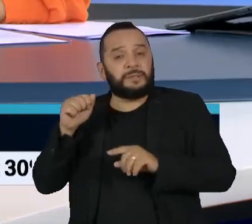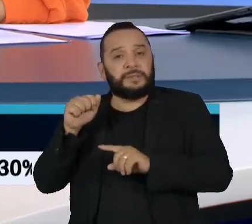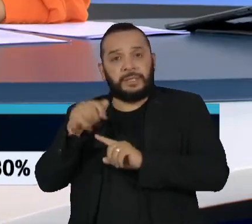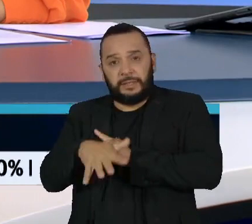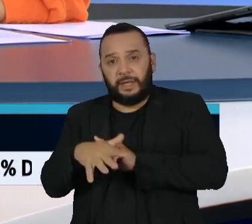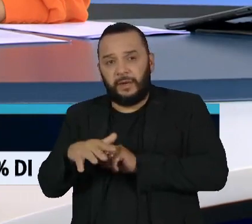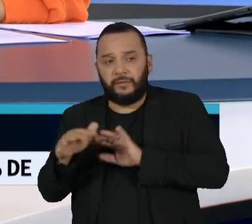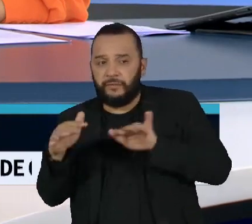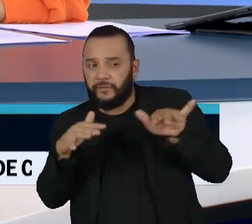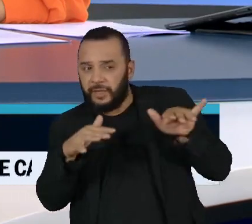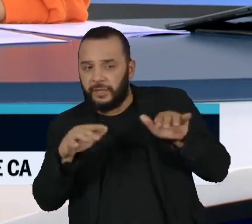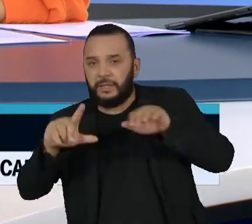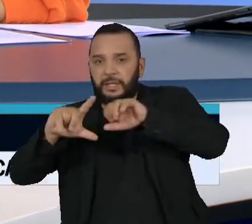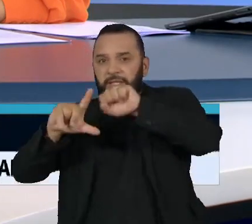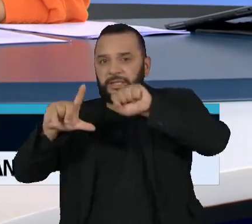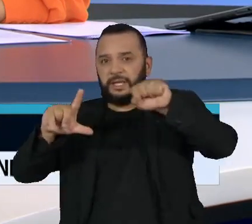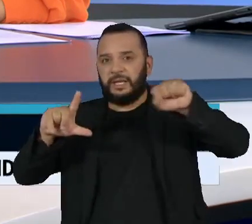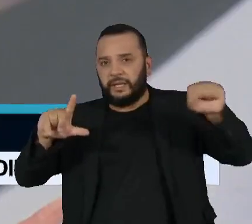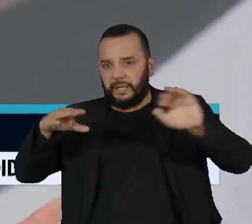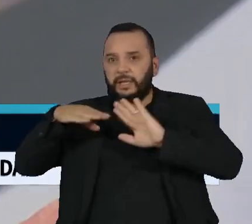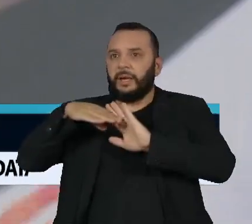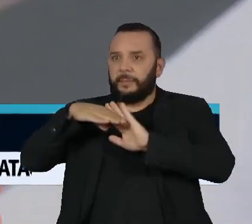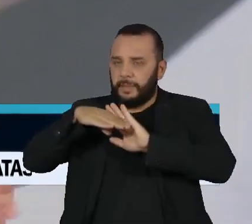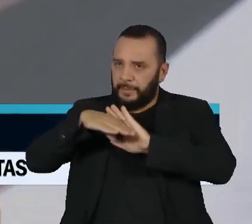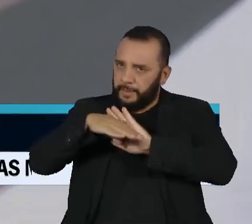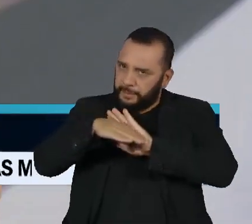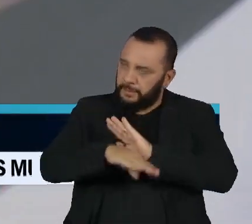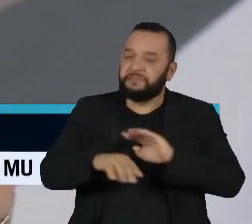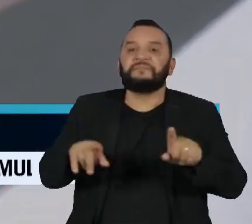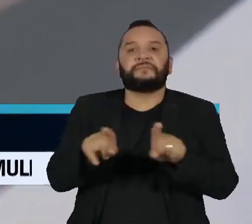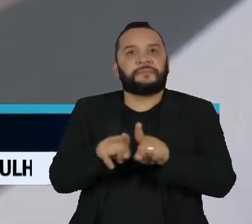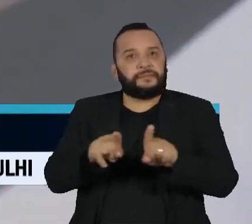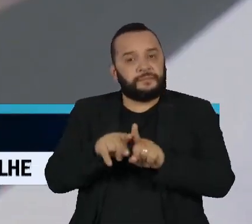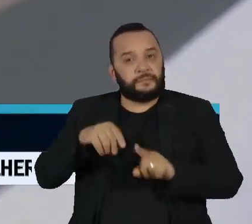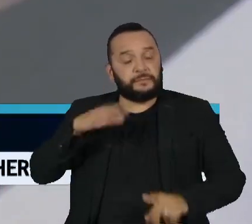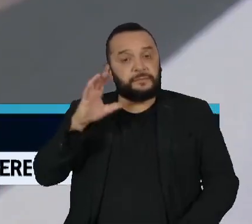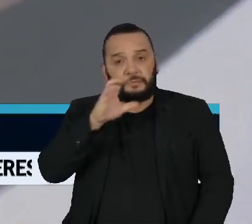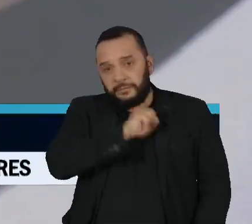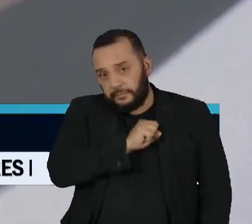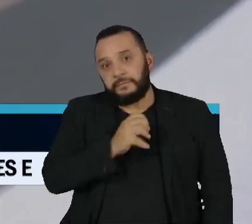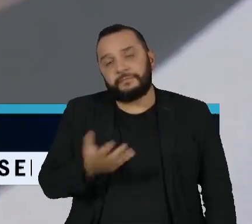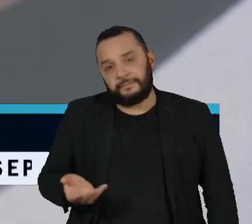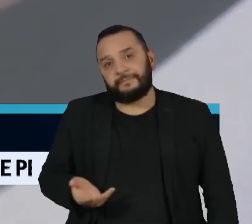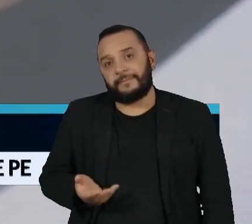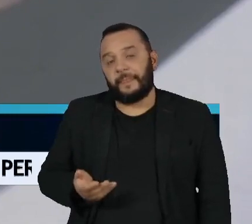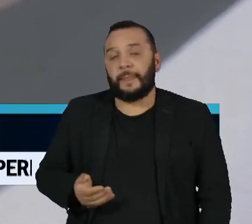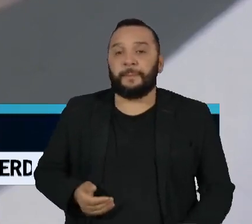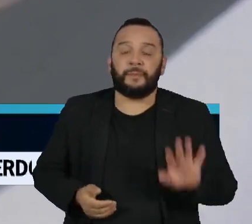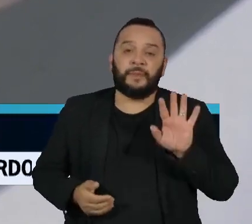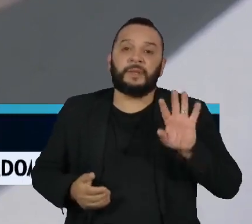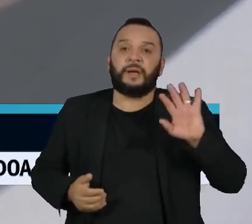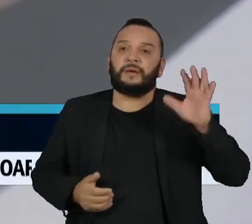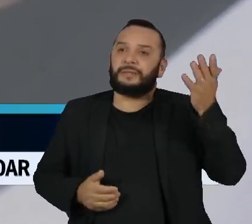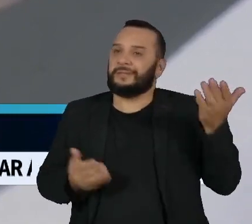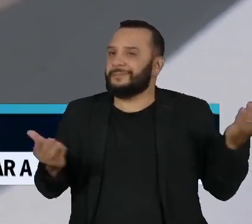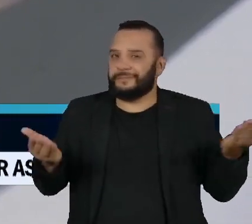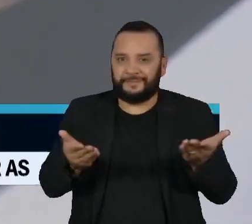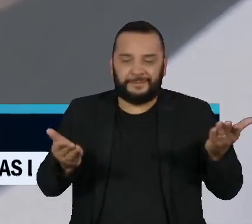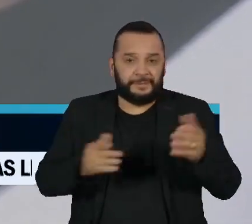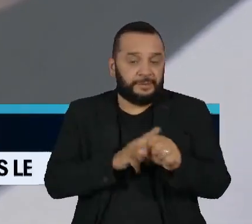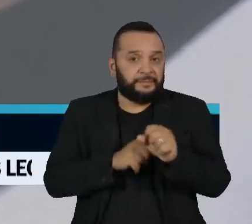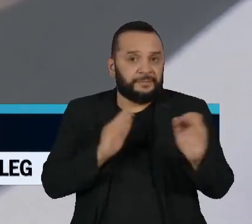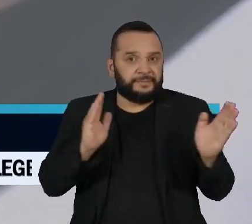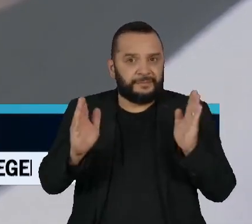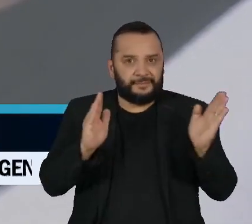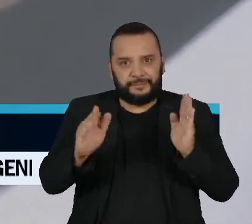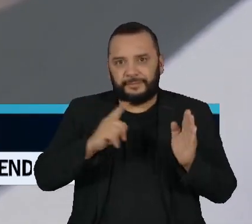taxa Selic também com uma velocidade um pouco mais rápida, né? Maior do que o esperado. O que acontece é que agora a gente está no momento em